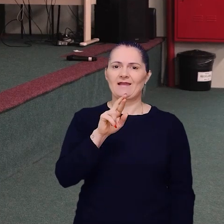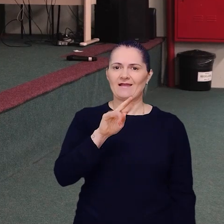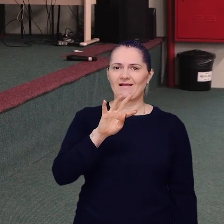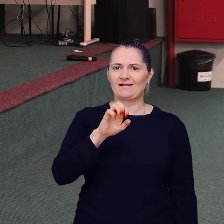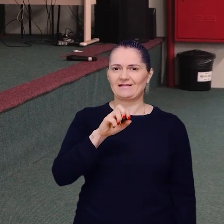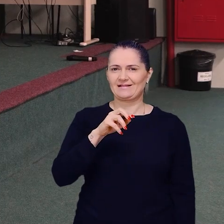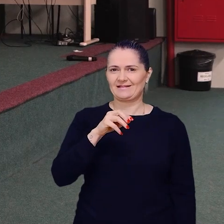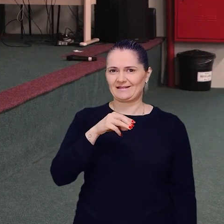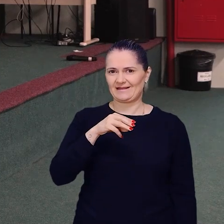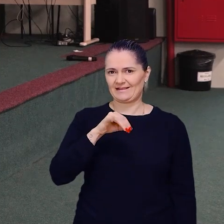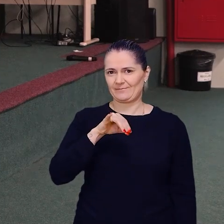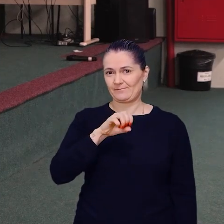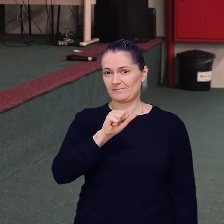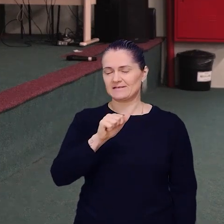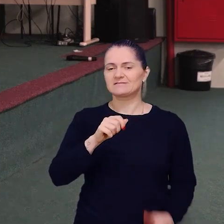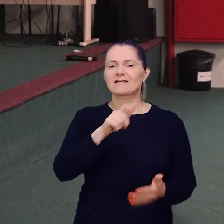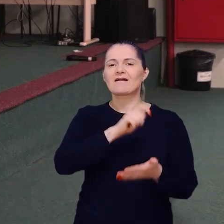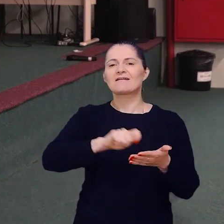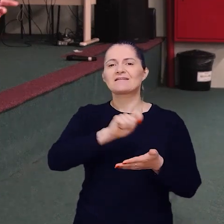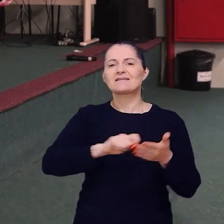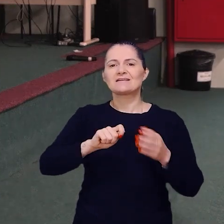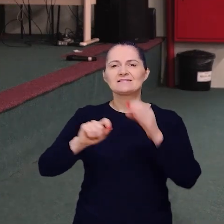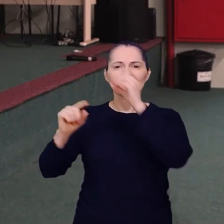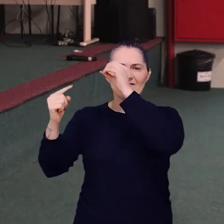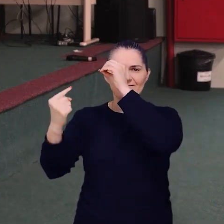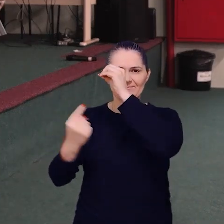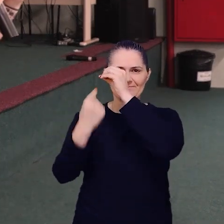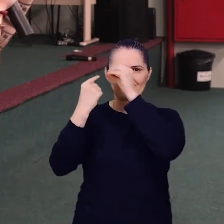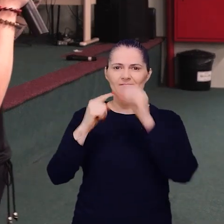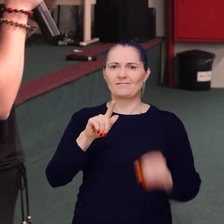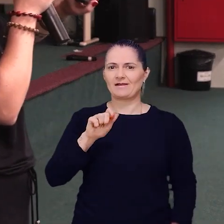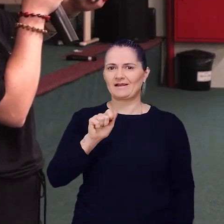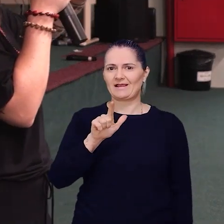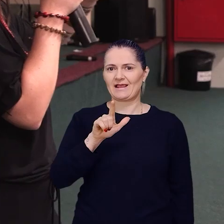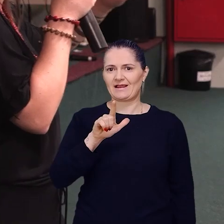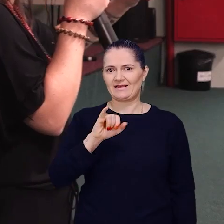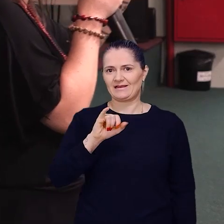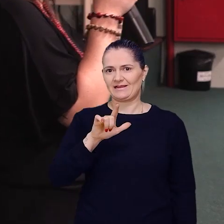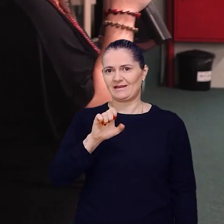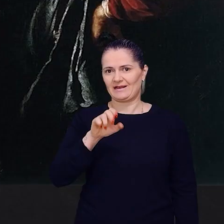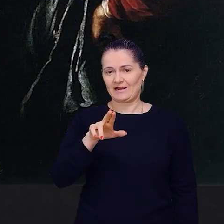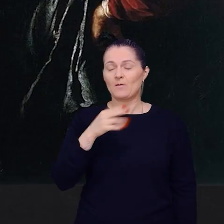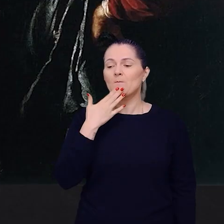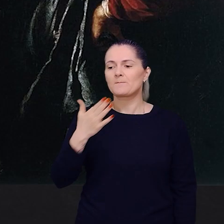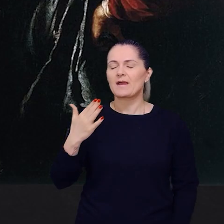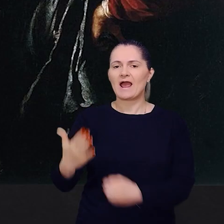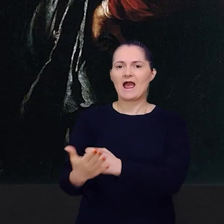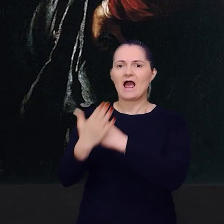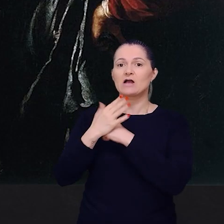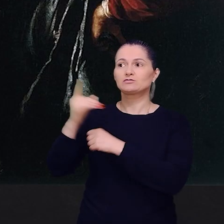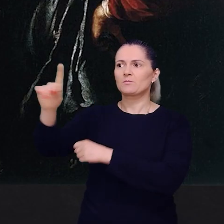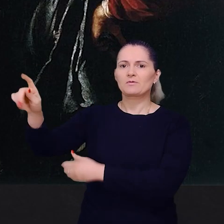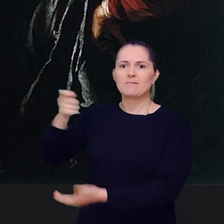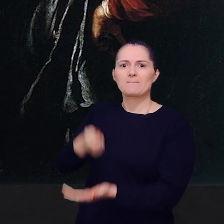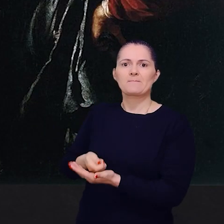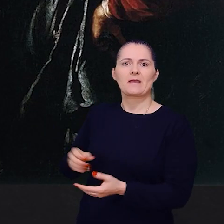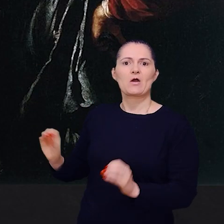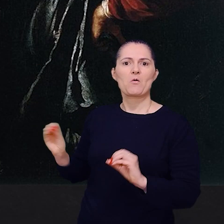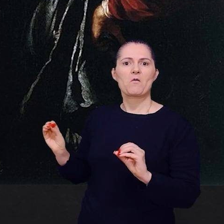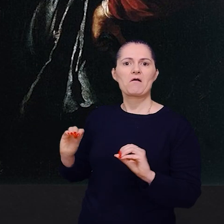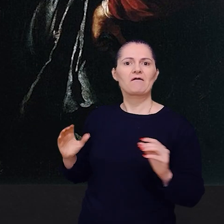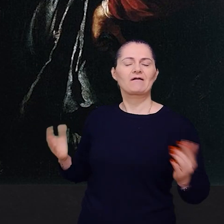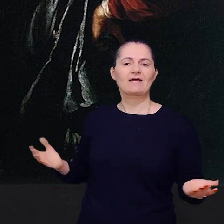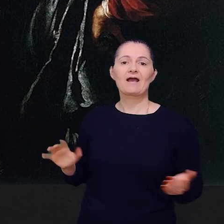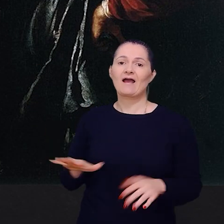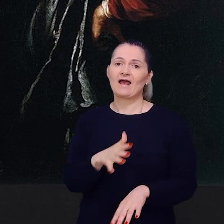vai escrever justamente pedindo ajuda dele, porque ela não tinha recebido pagamento nenhum por essa obra. Então, isso é interessante